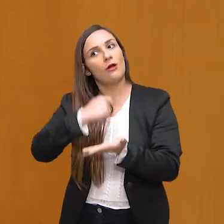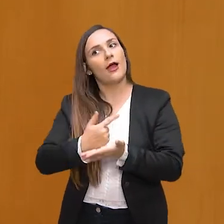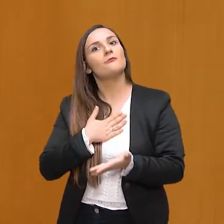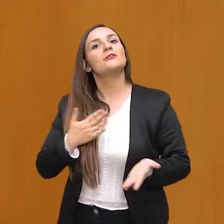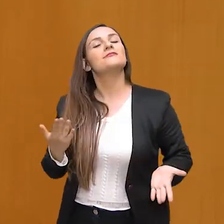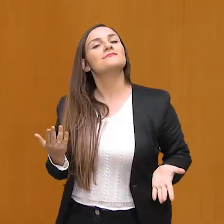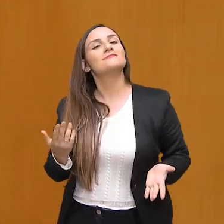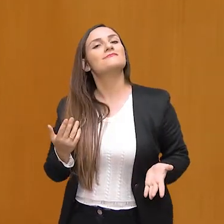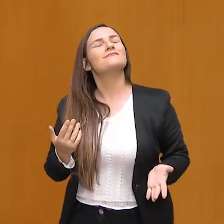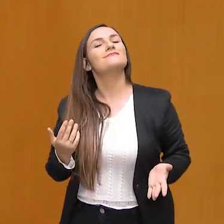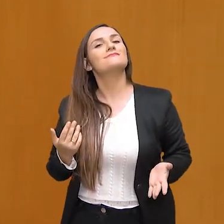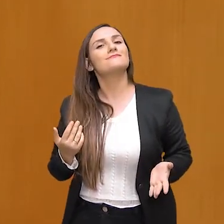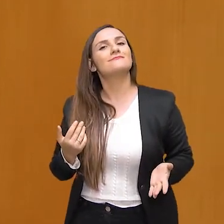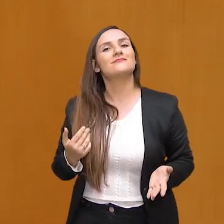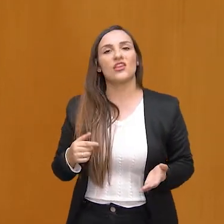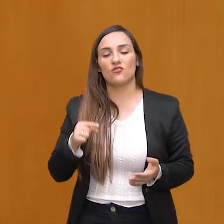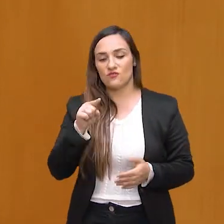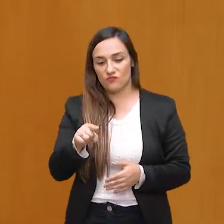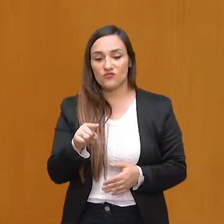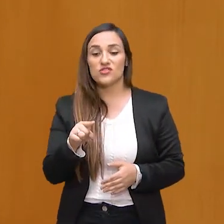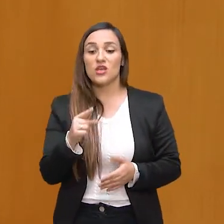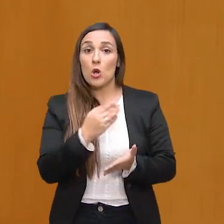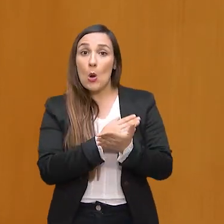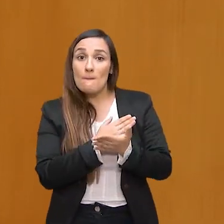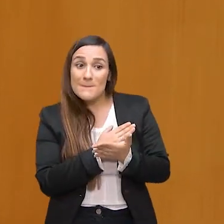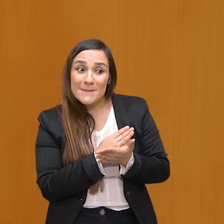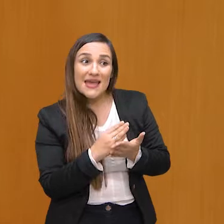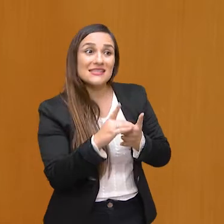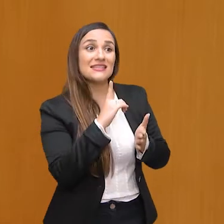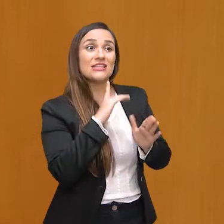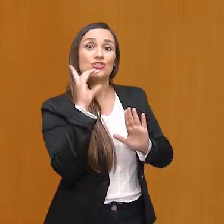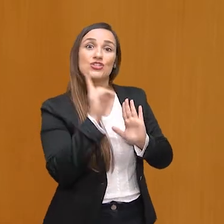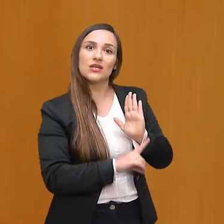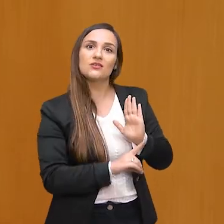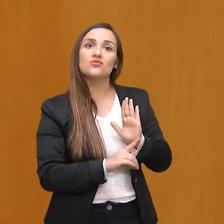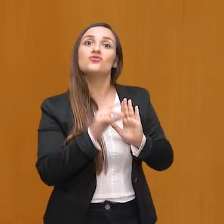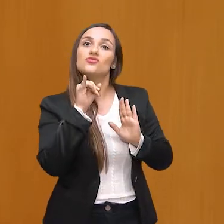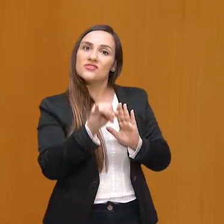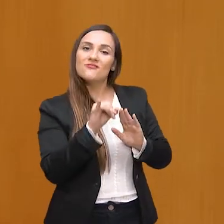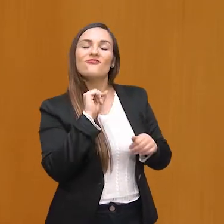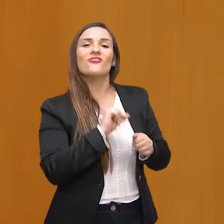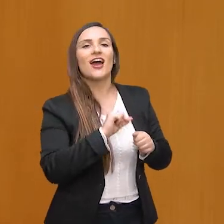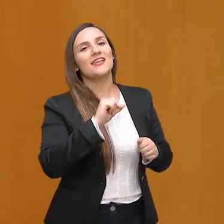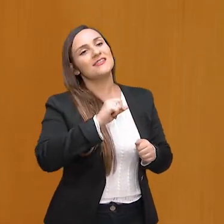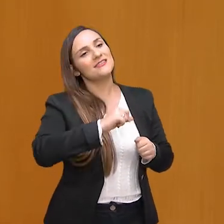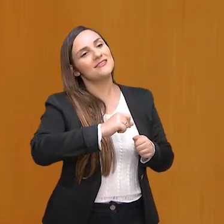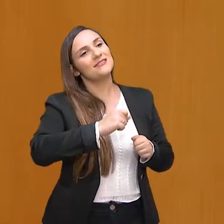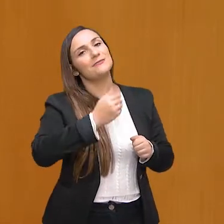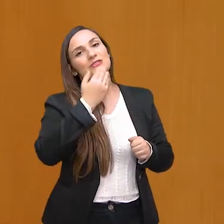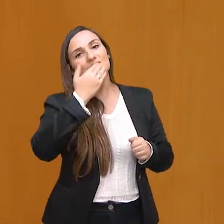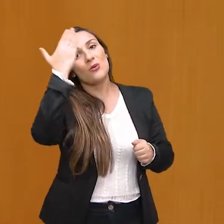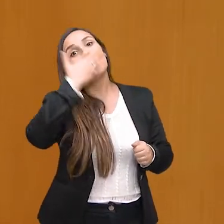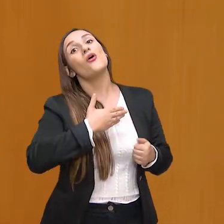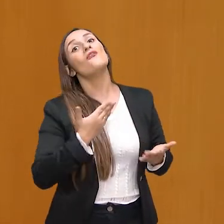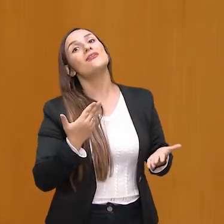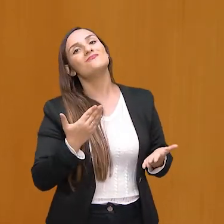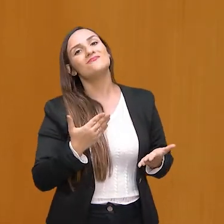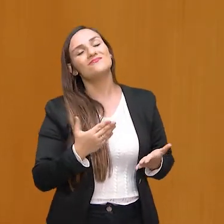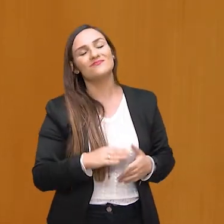né? Então é um exemplo claro de que você vai constituir um direito material, que é o direito à prova, por meio do processo,